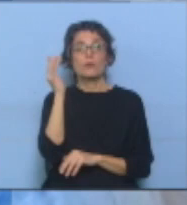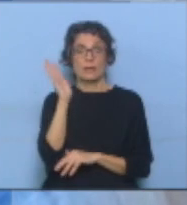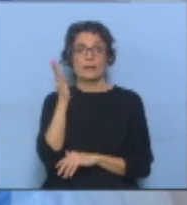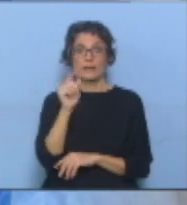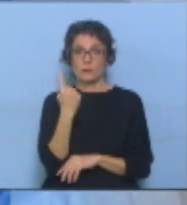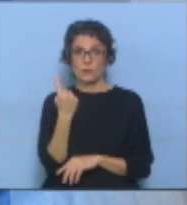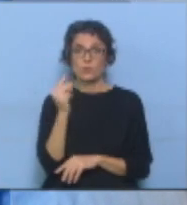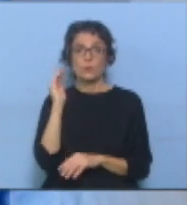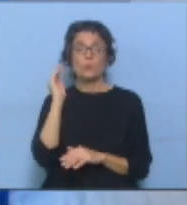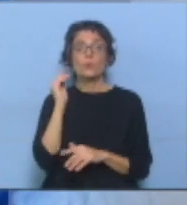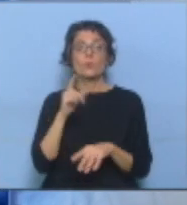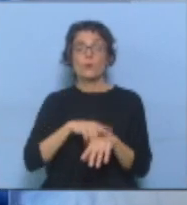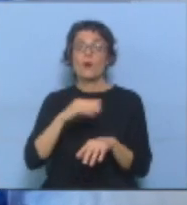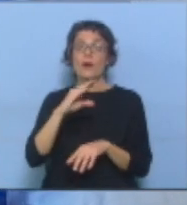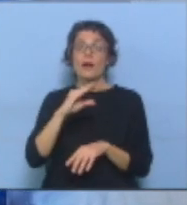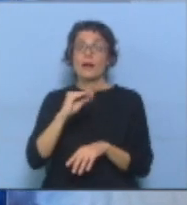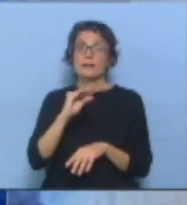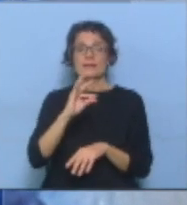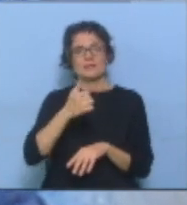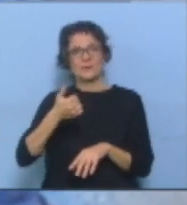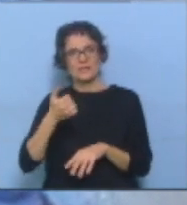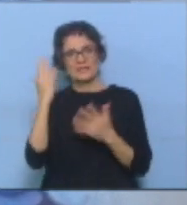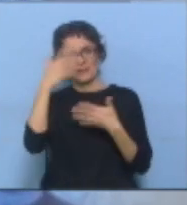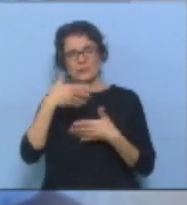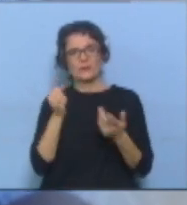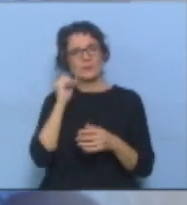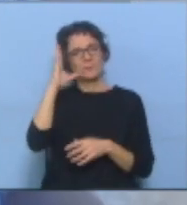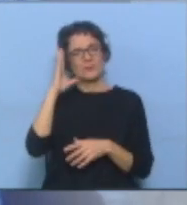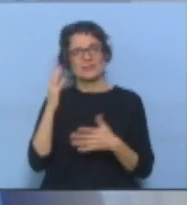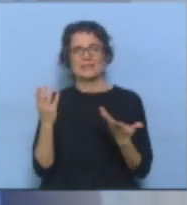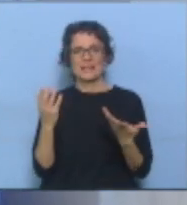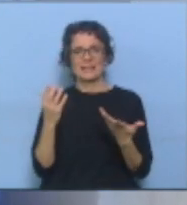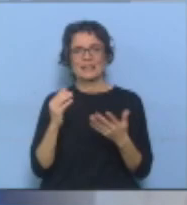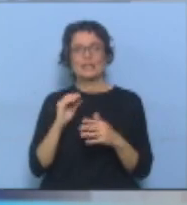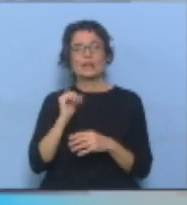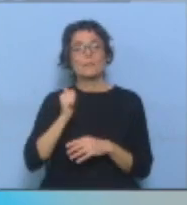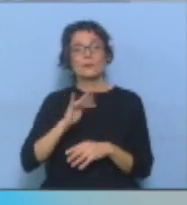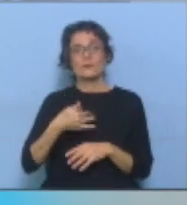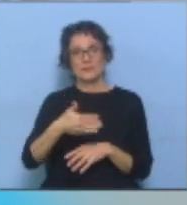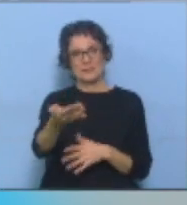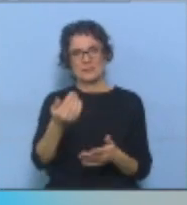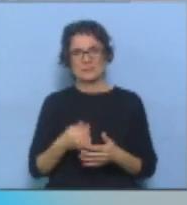Antena 1, quando forem 22h45. Tenha então uma boa tarde, tenha também um bom fim de semana.